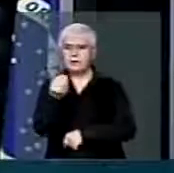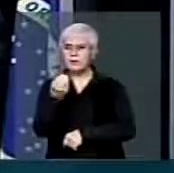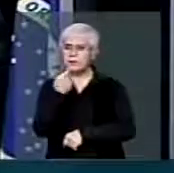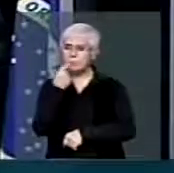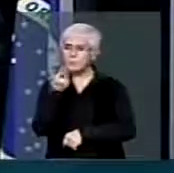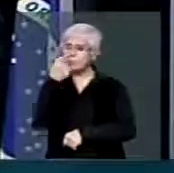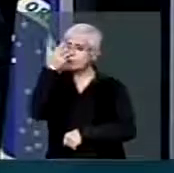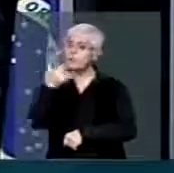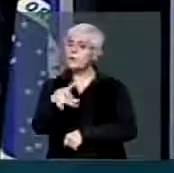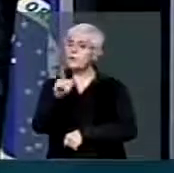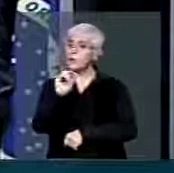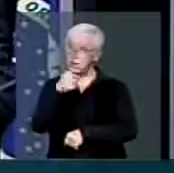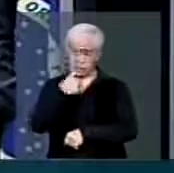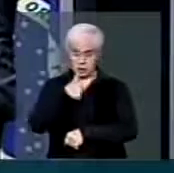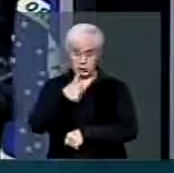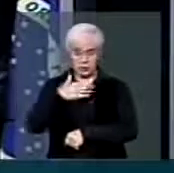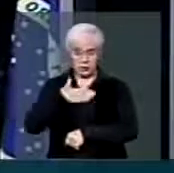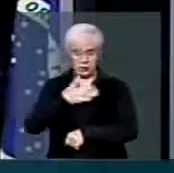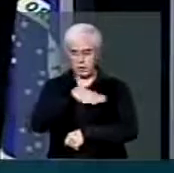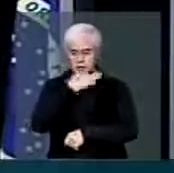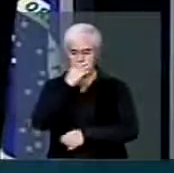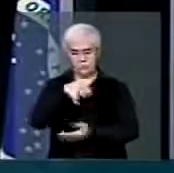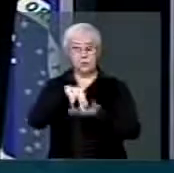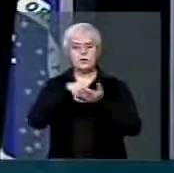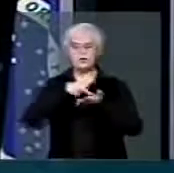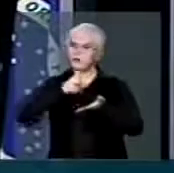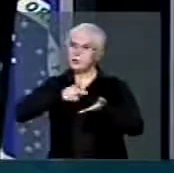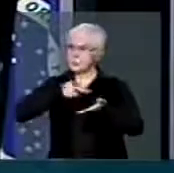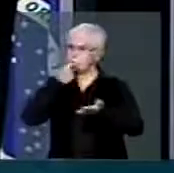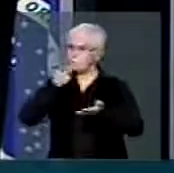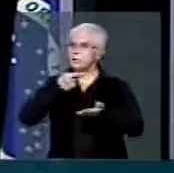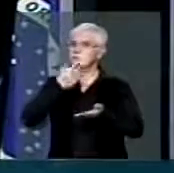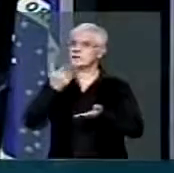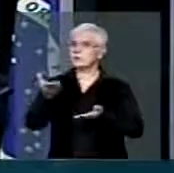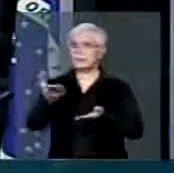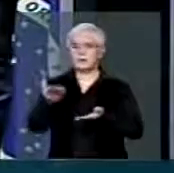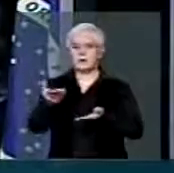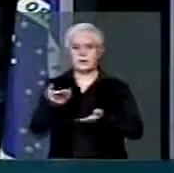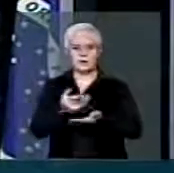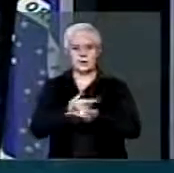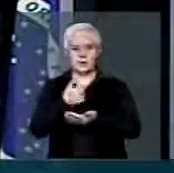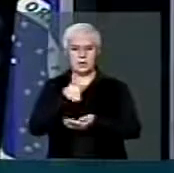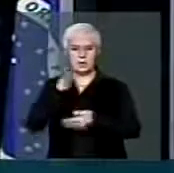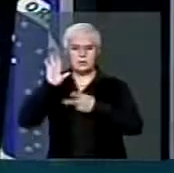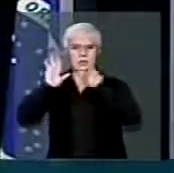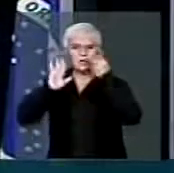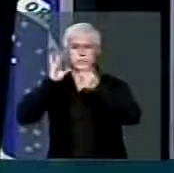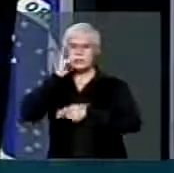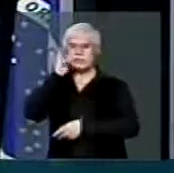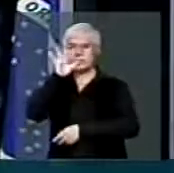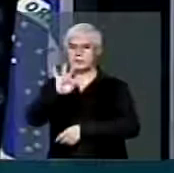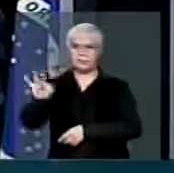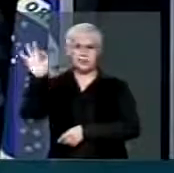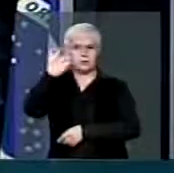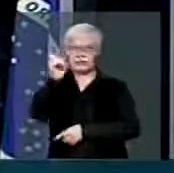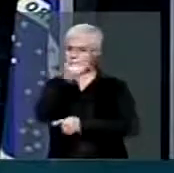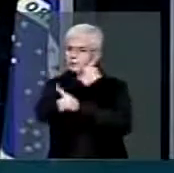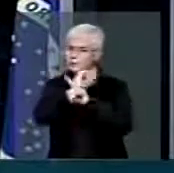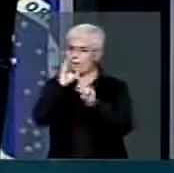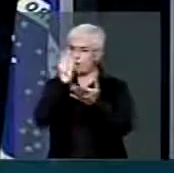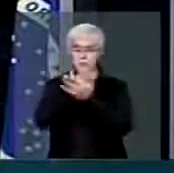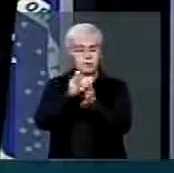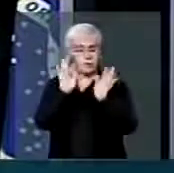Eu manterei a minha postura. Direi para eles que não serei mais candidato a deputado federal.